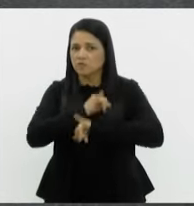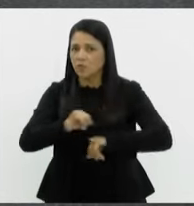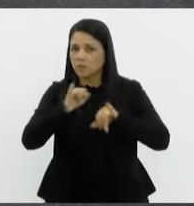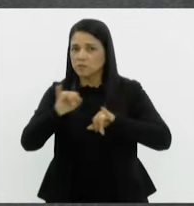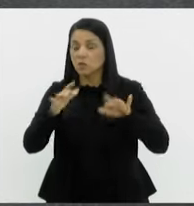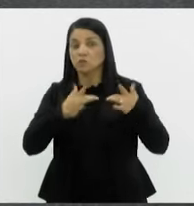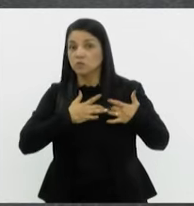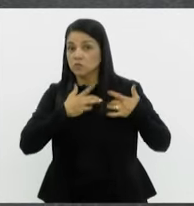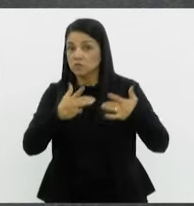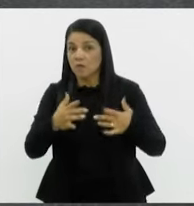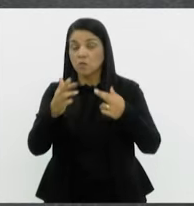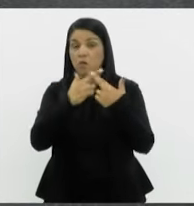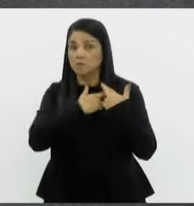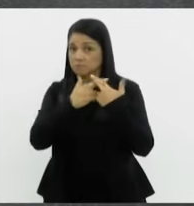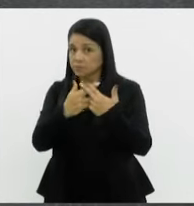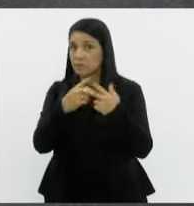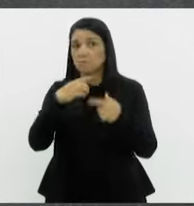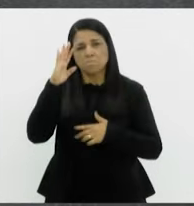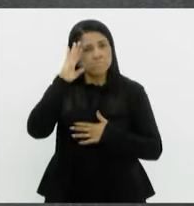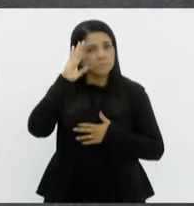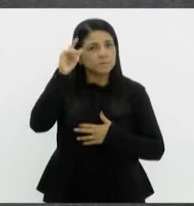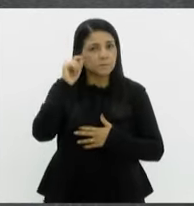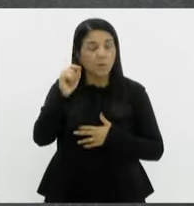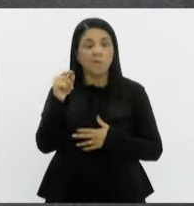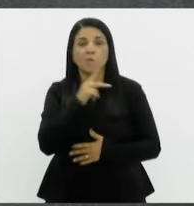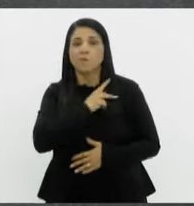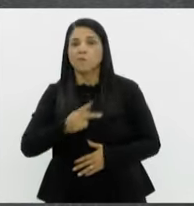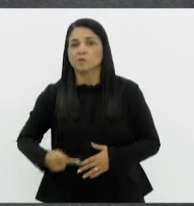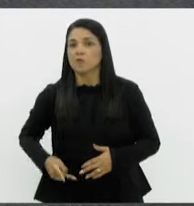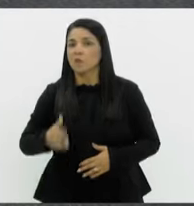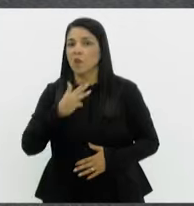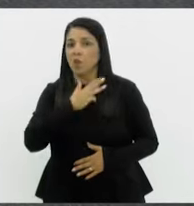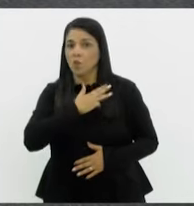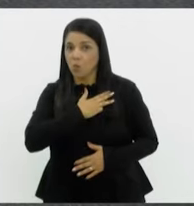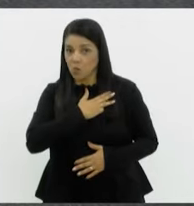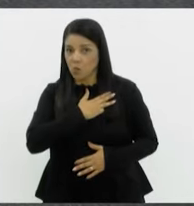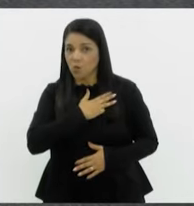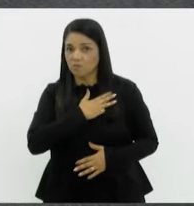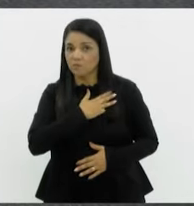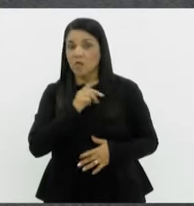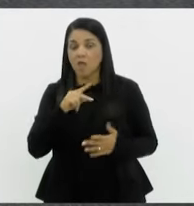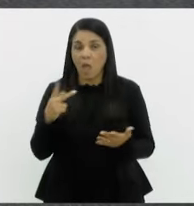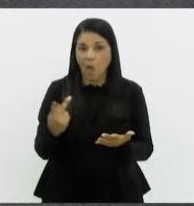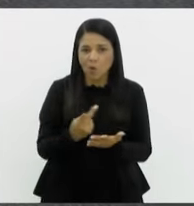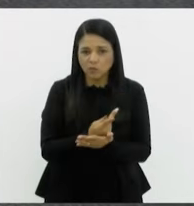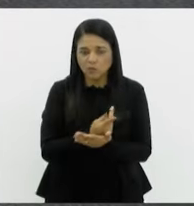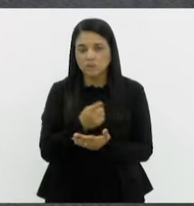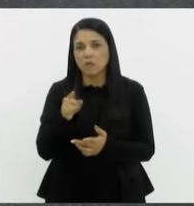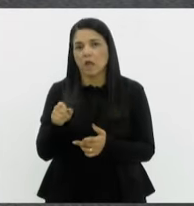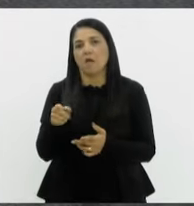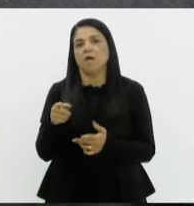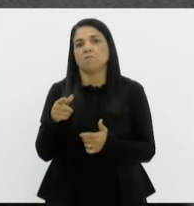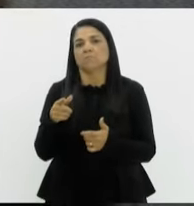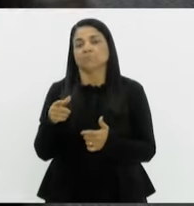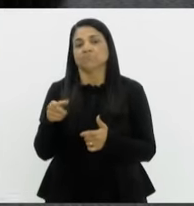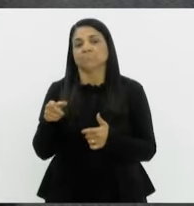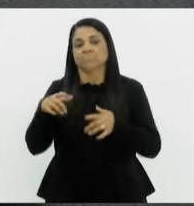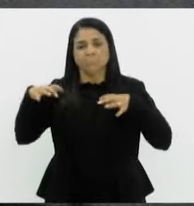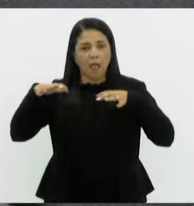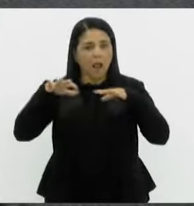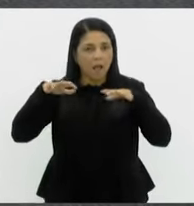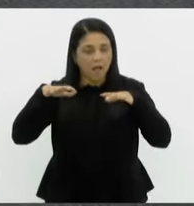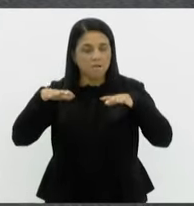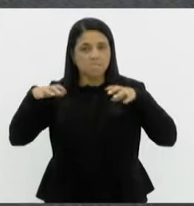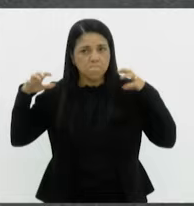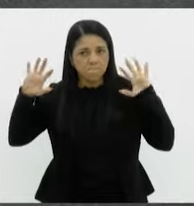solidariedade com responsabilidade, porque o presidente Lula, assim que aconteceu a tragédia humanitária, ele chegou lá para cumprir